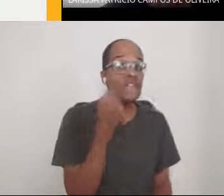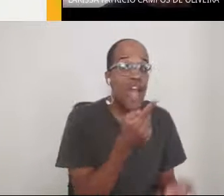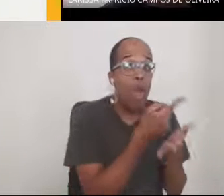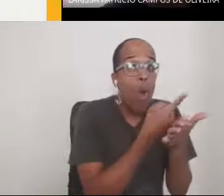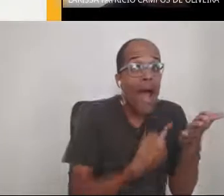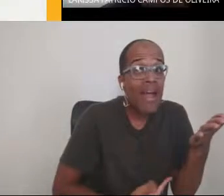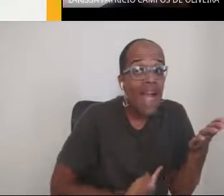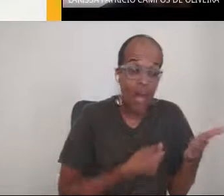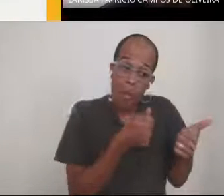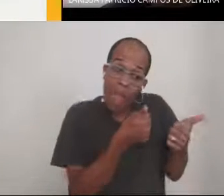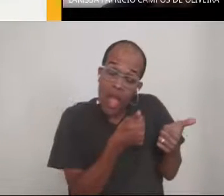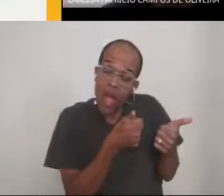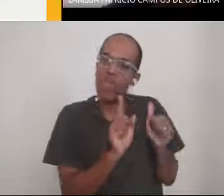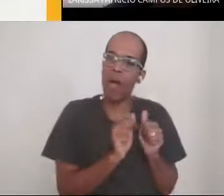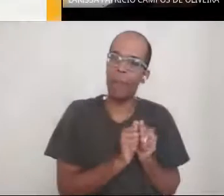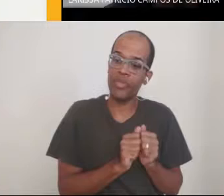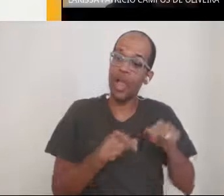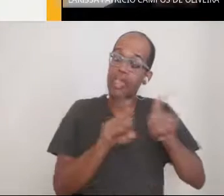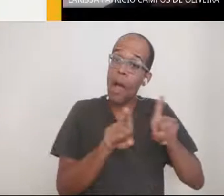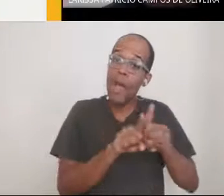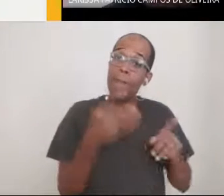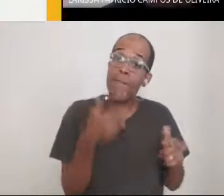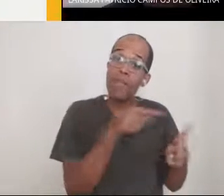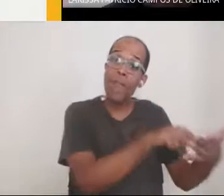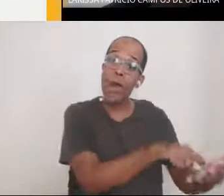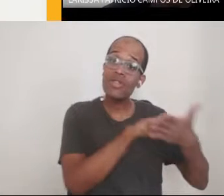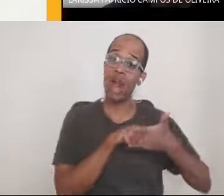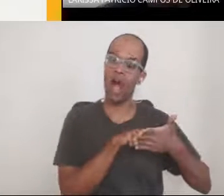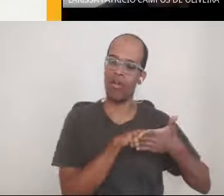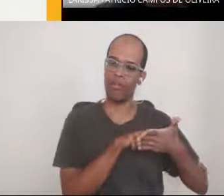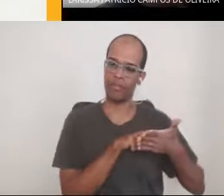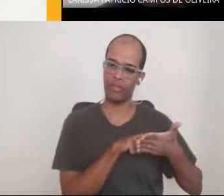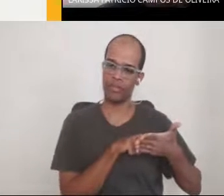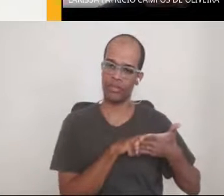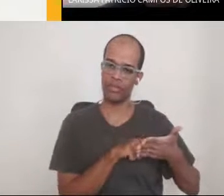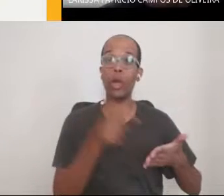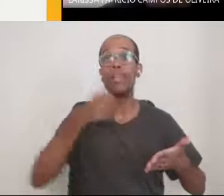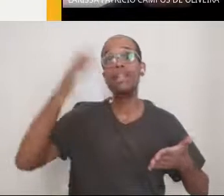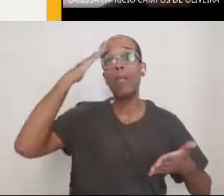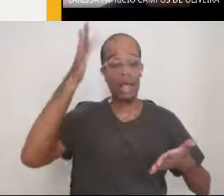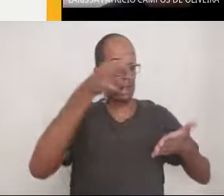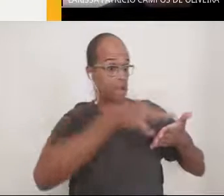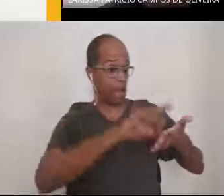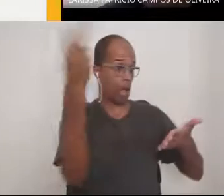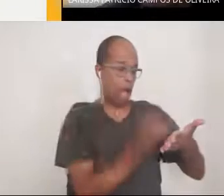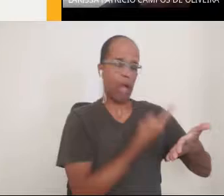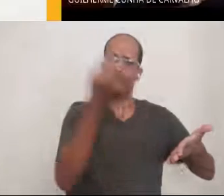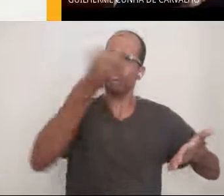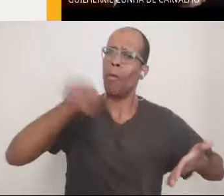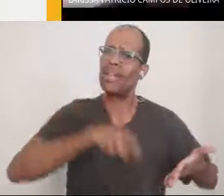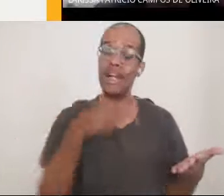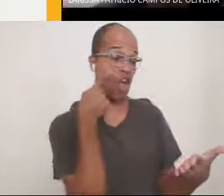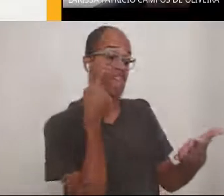com atividade. Você pode pedir para ele também, para o aluno também te mostrar as atividades. Se você não precisa saber se está certo ou errado, né? Mas você